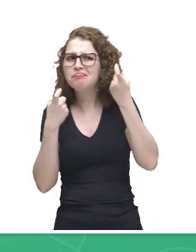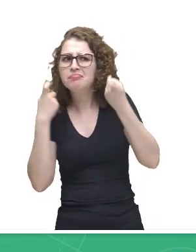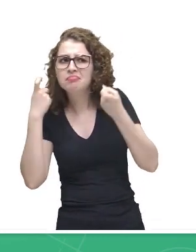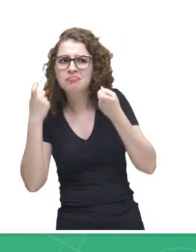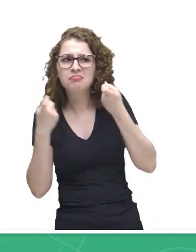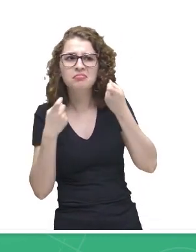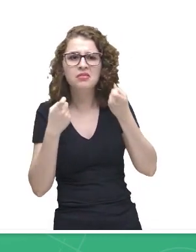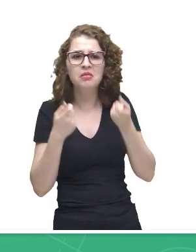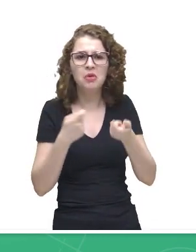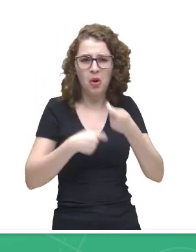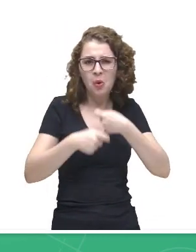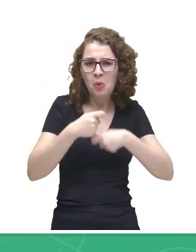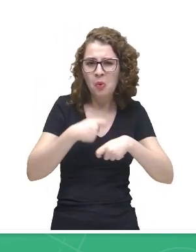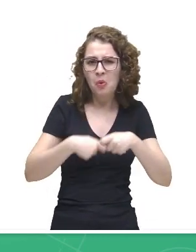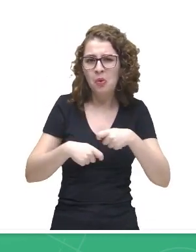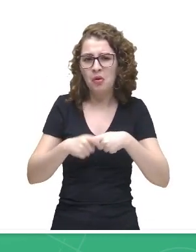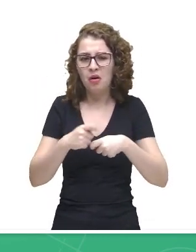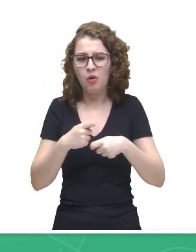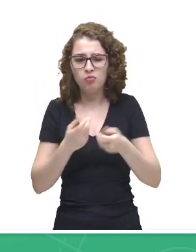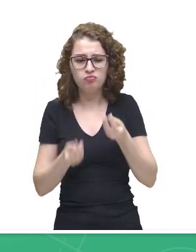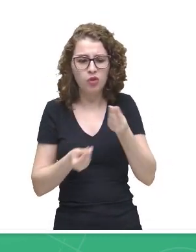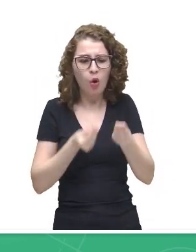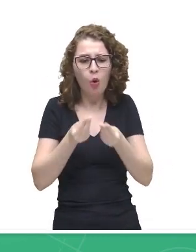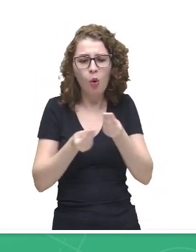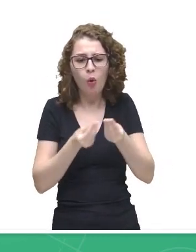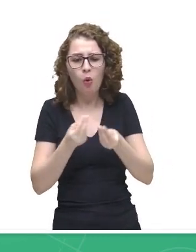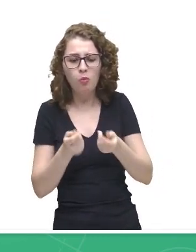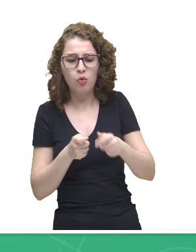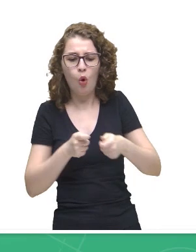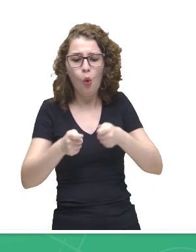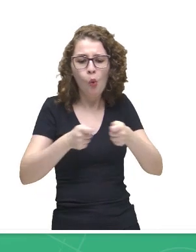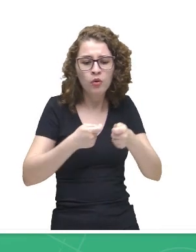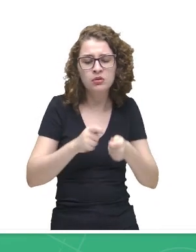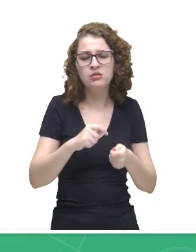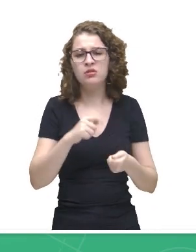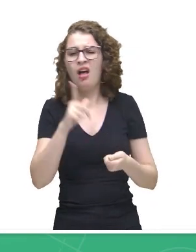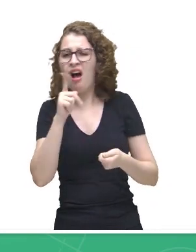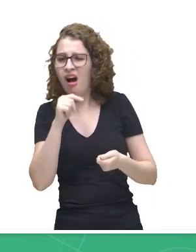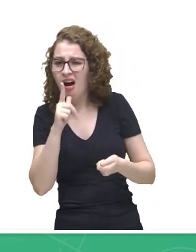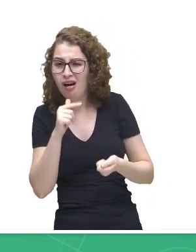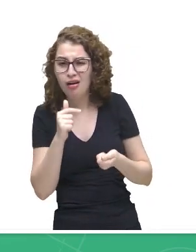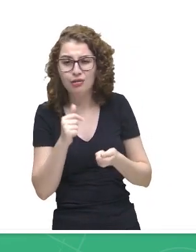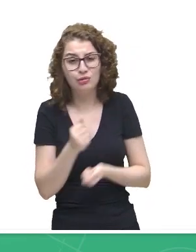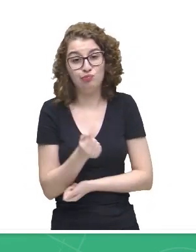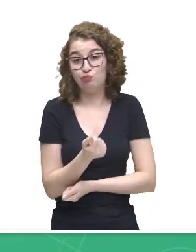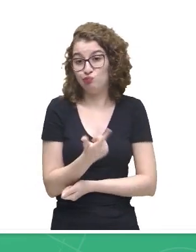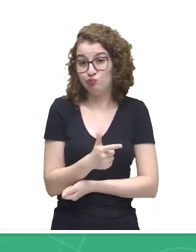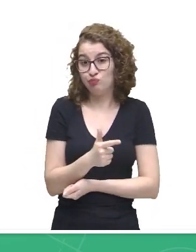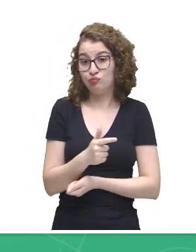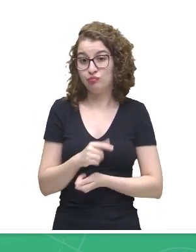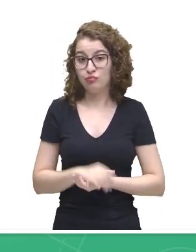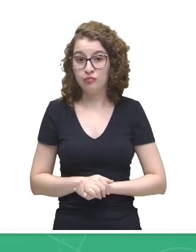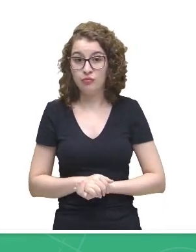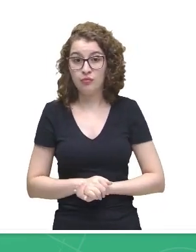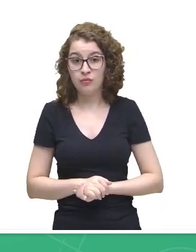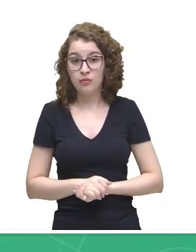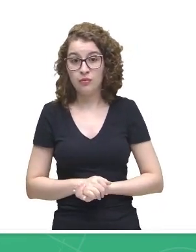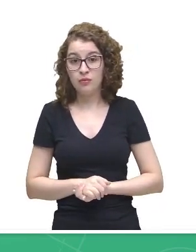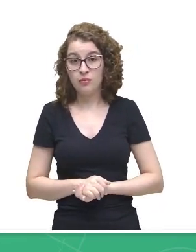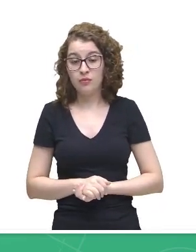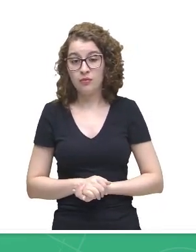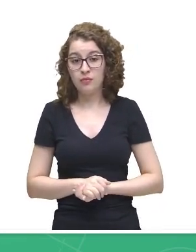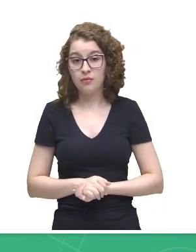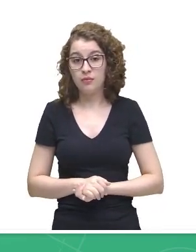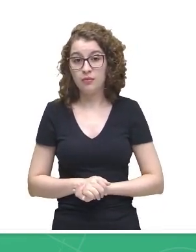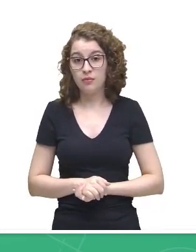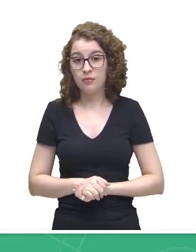na economia da água, que é muito negativo isso, porque sabemos que pode acabar,